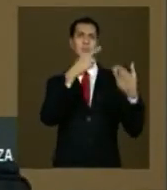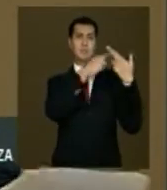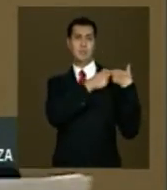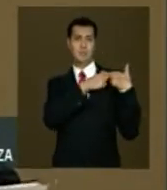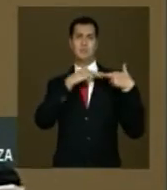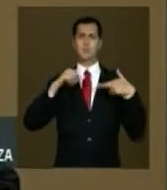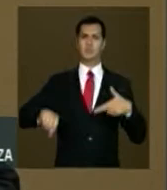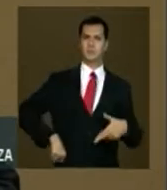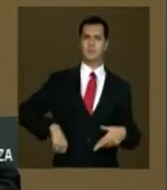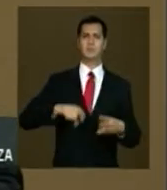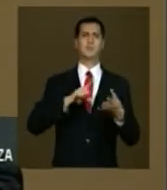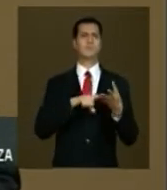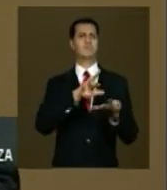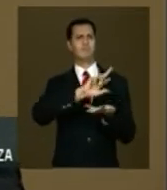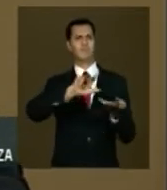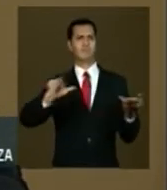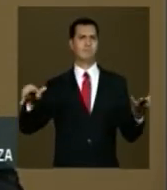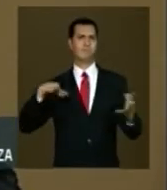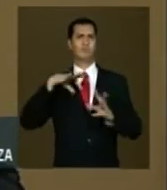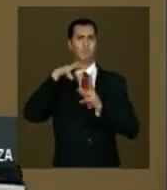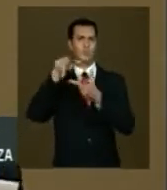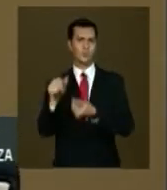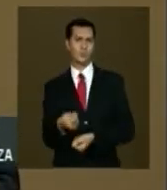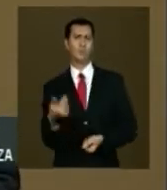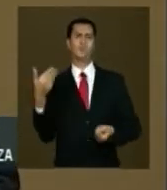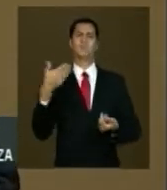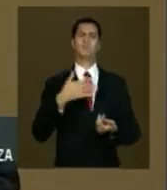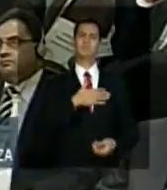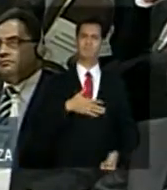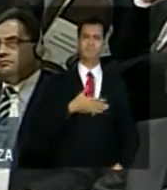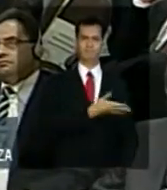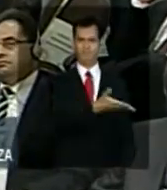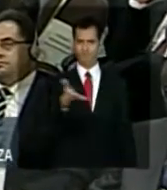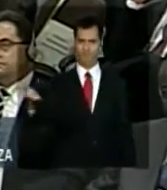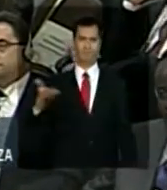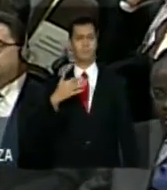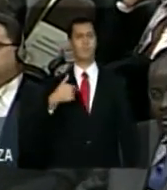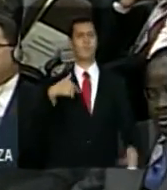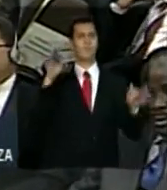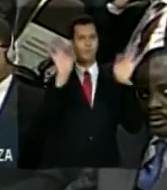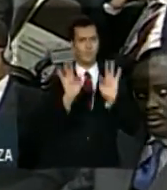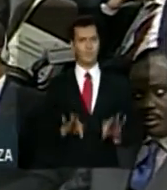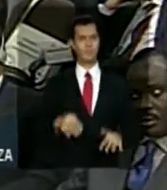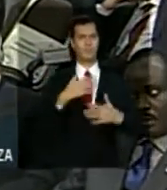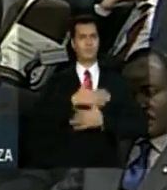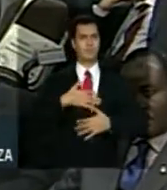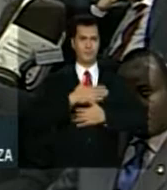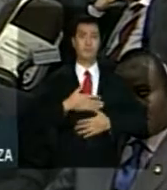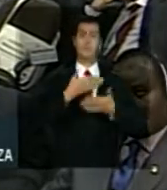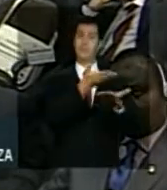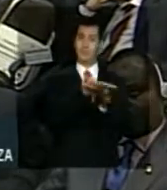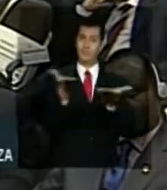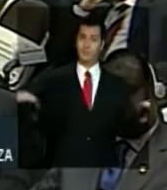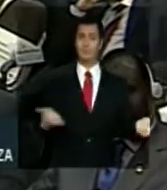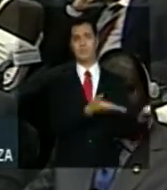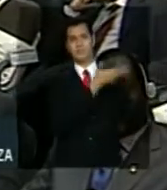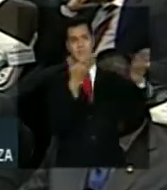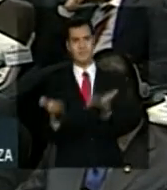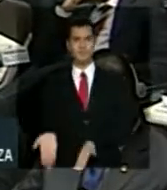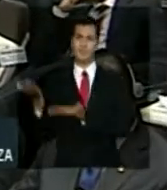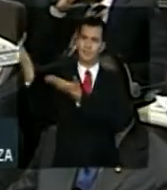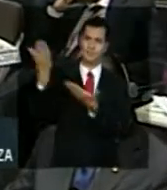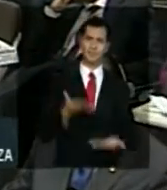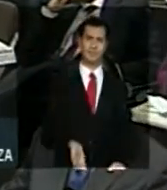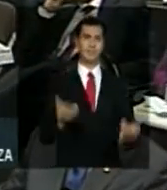organismos internacionais senhoras e senhores é uma imensa satisfação recebê-los e a cada um dos ministros e